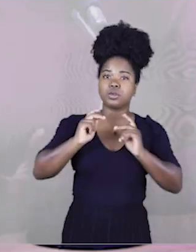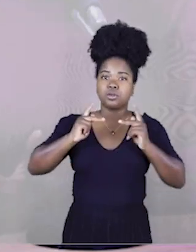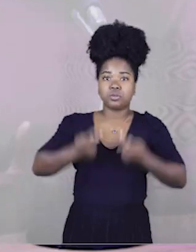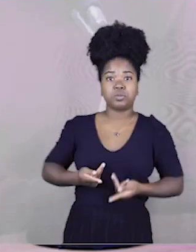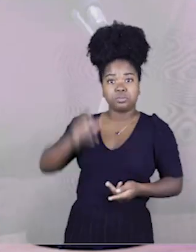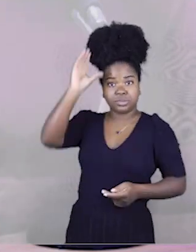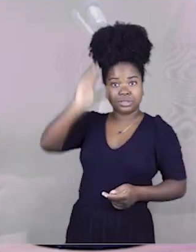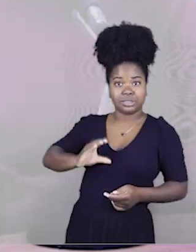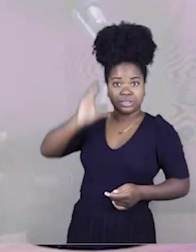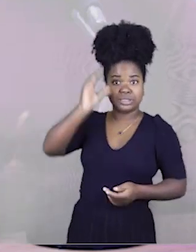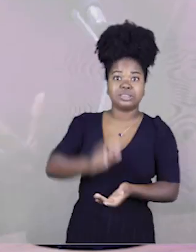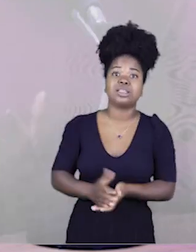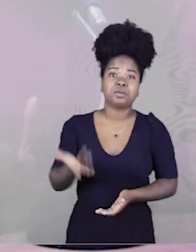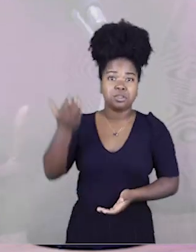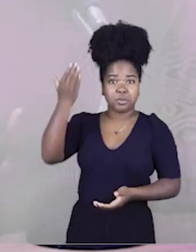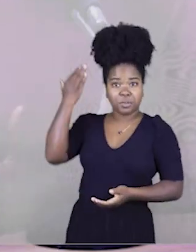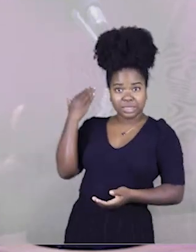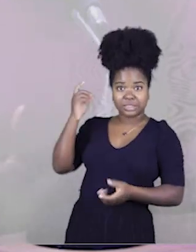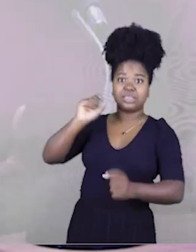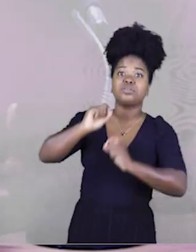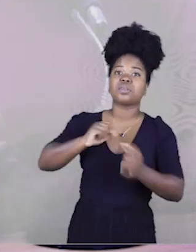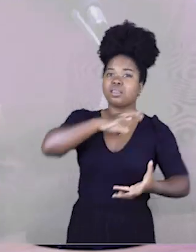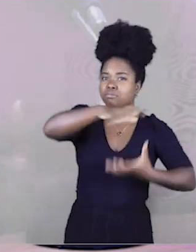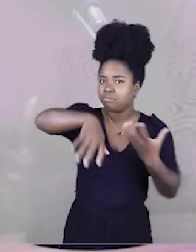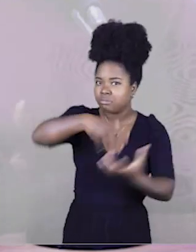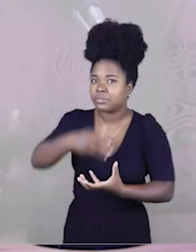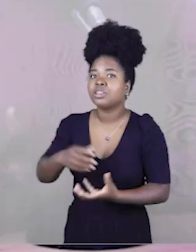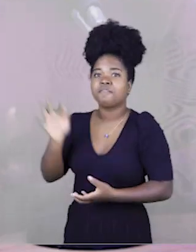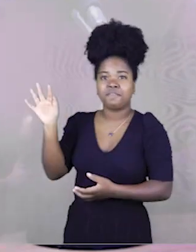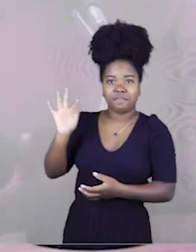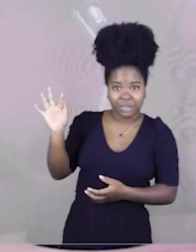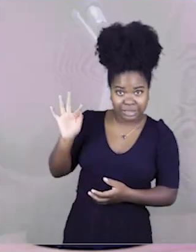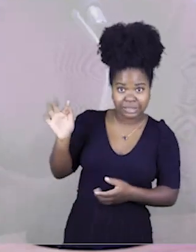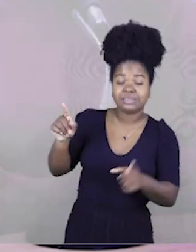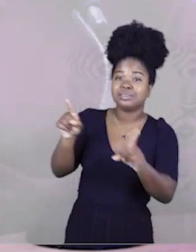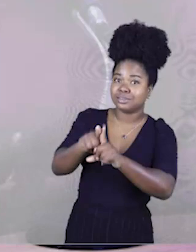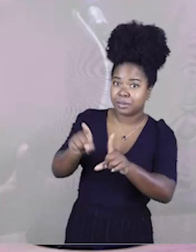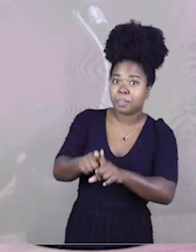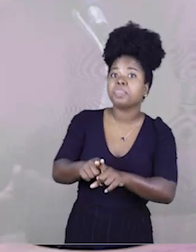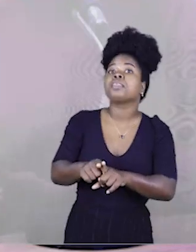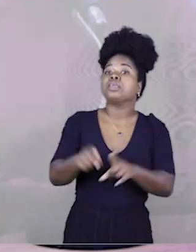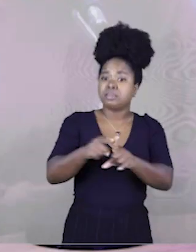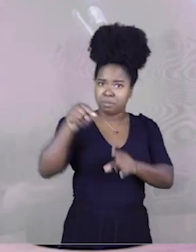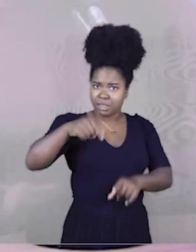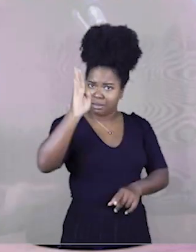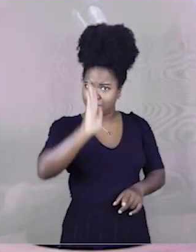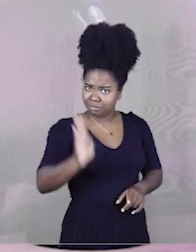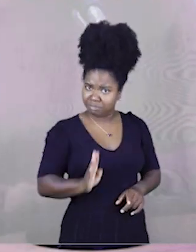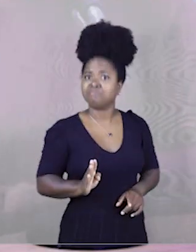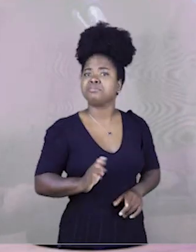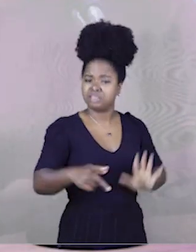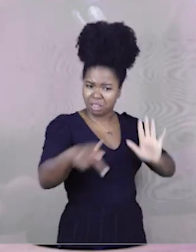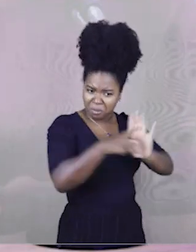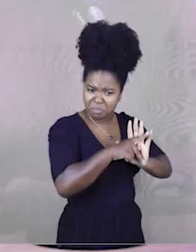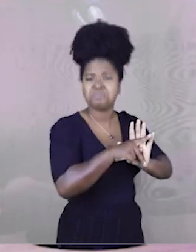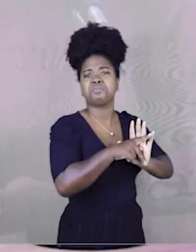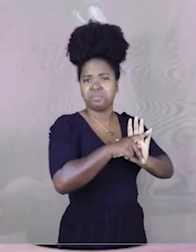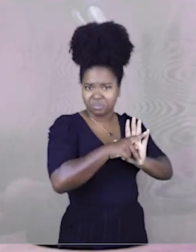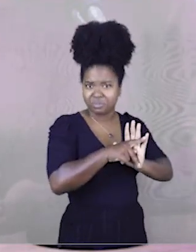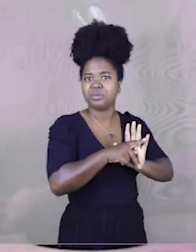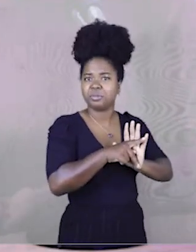e também que vai se desenrolar em documentos mais recentes, como aqui no Brasil a nossa própria Constituição Federal, né,